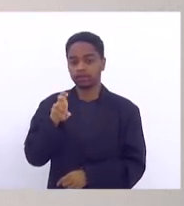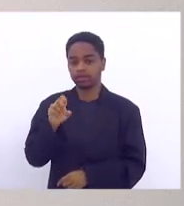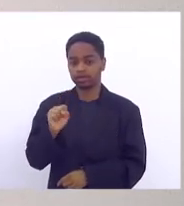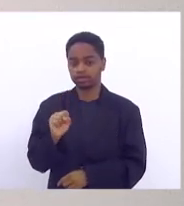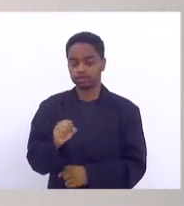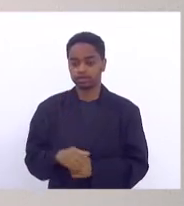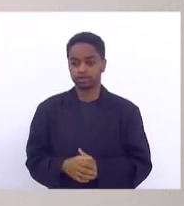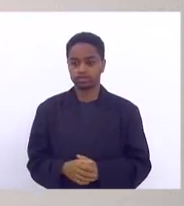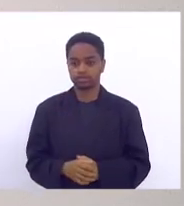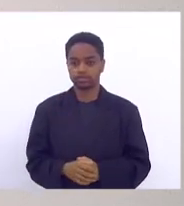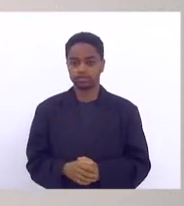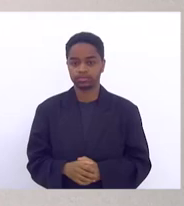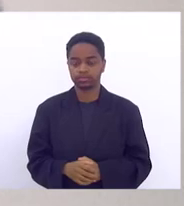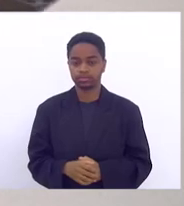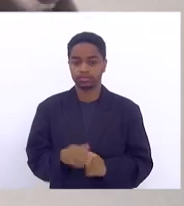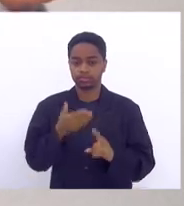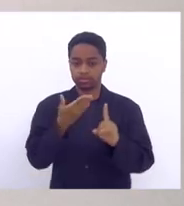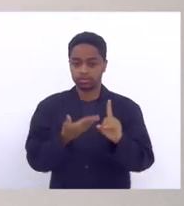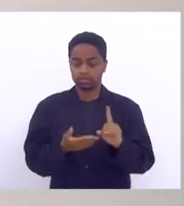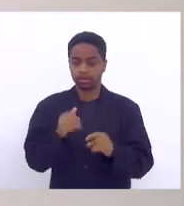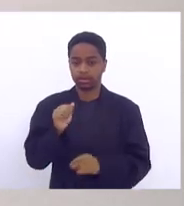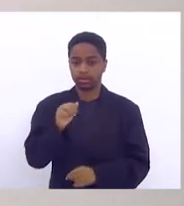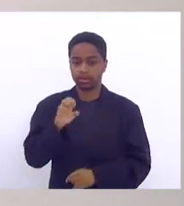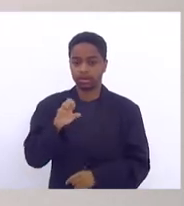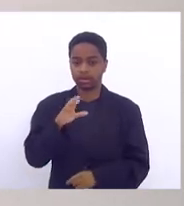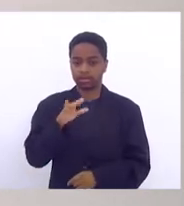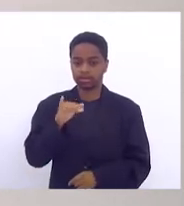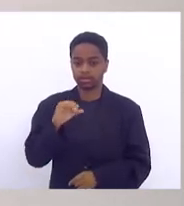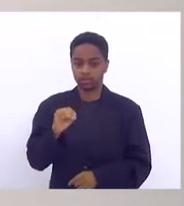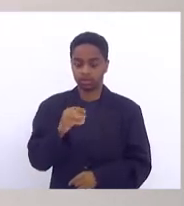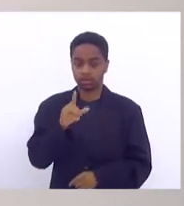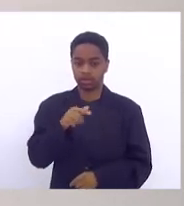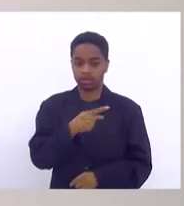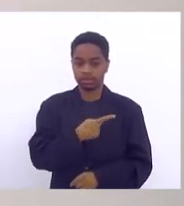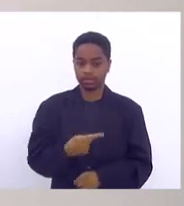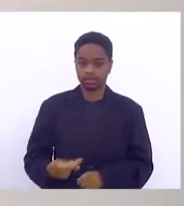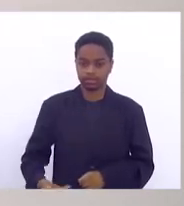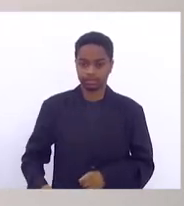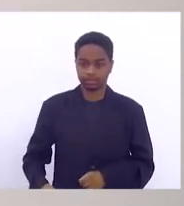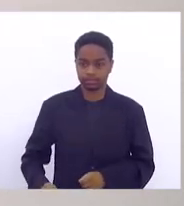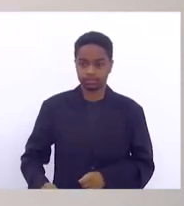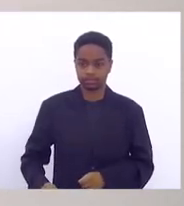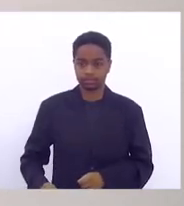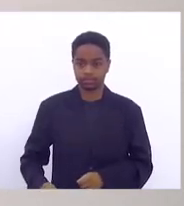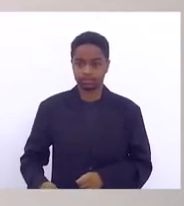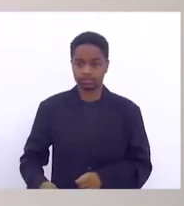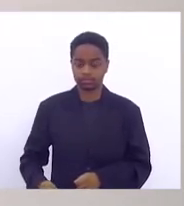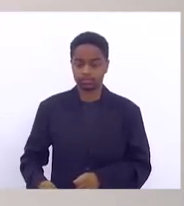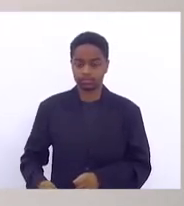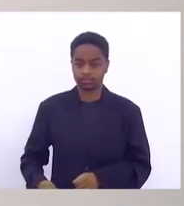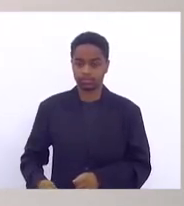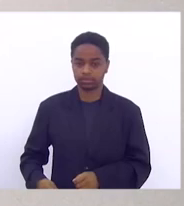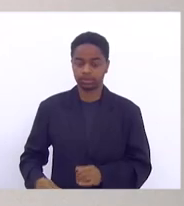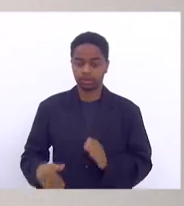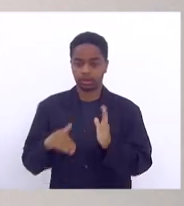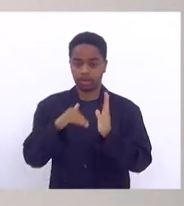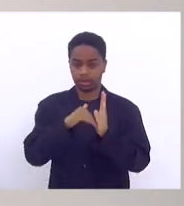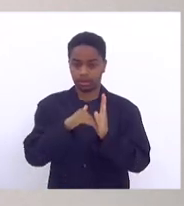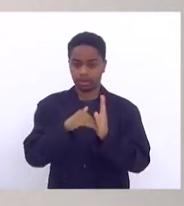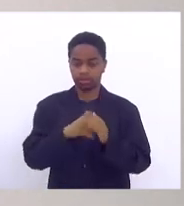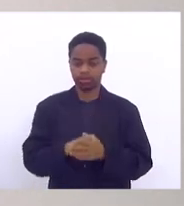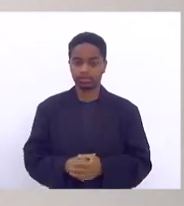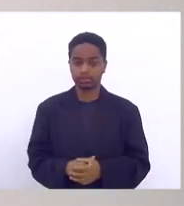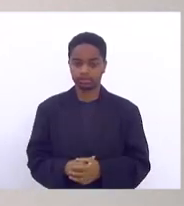n Aécio presidente da da câmara dos deputados